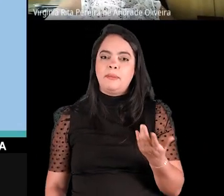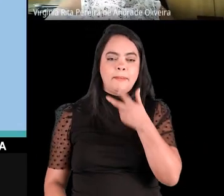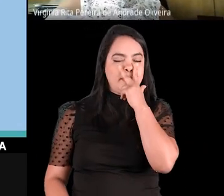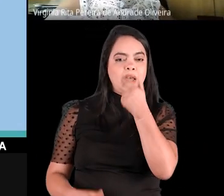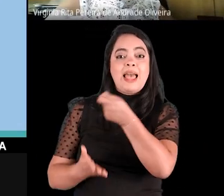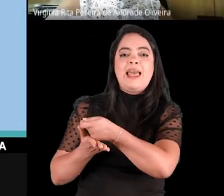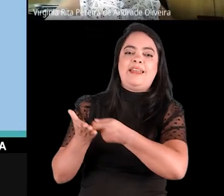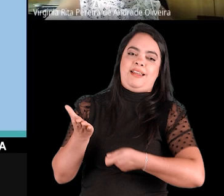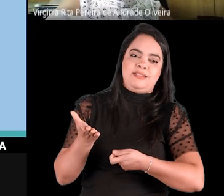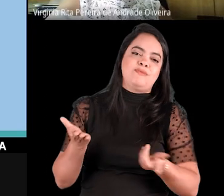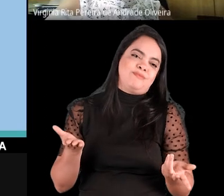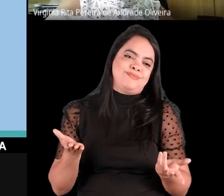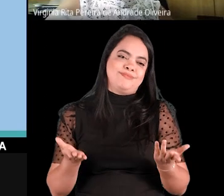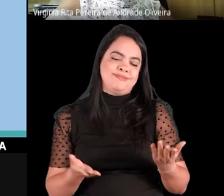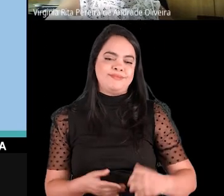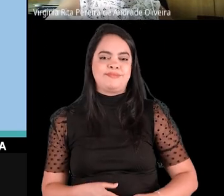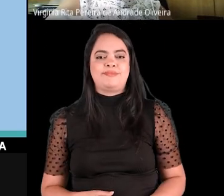de produção de texto, né?